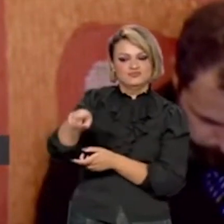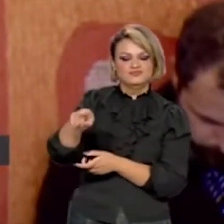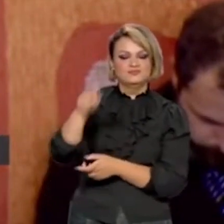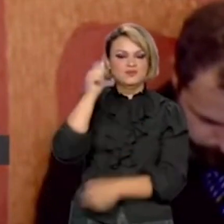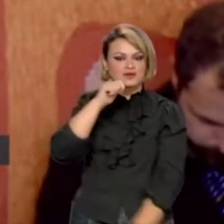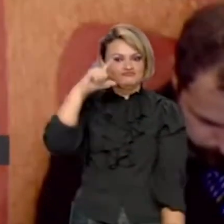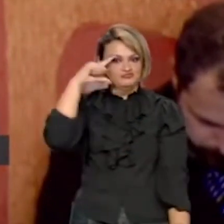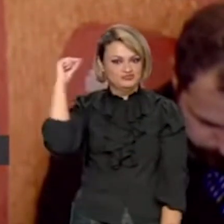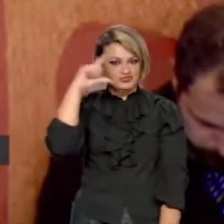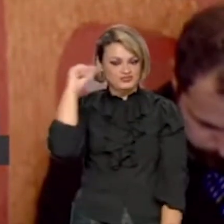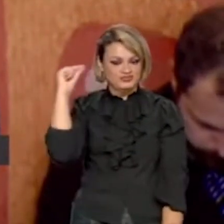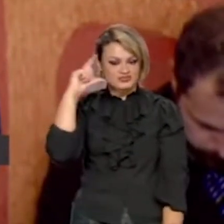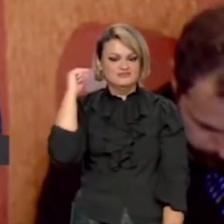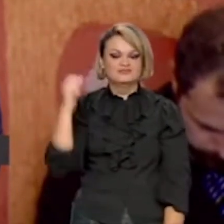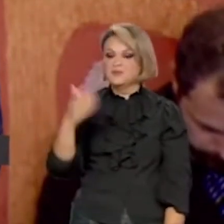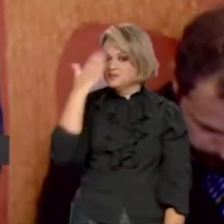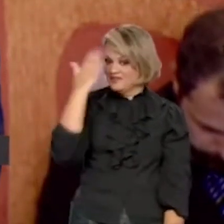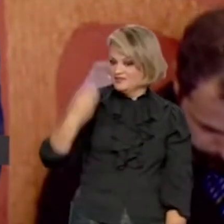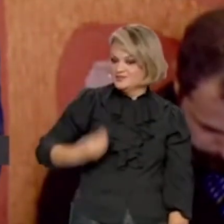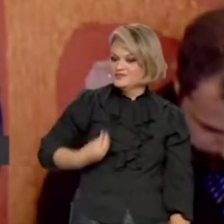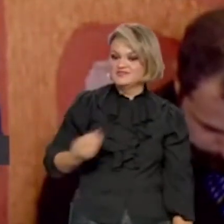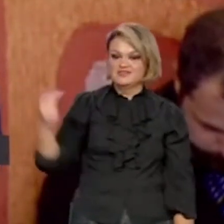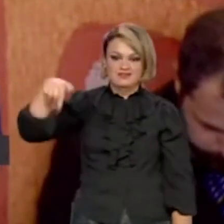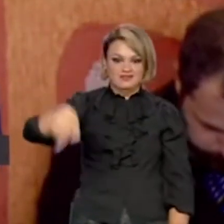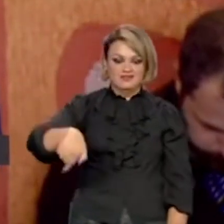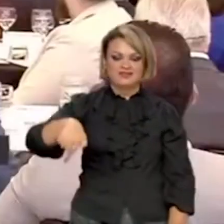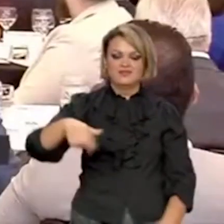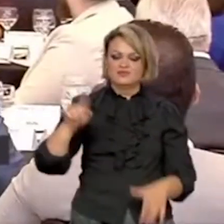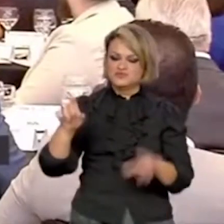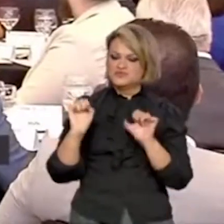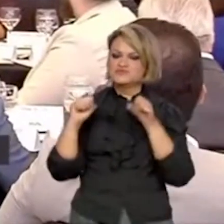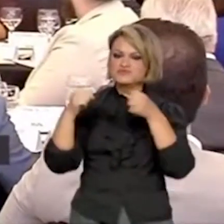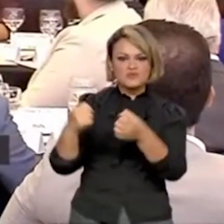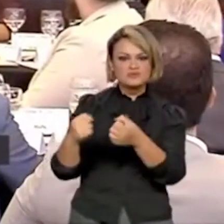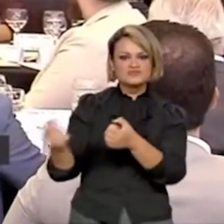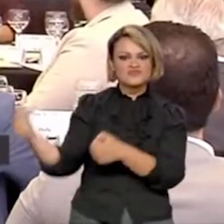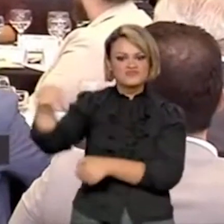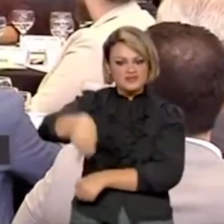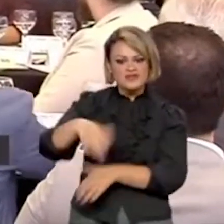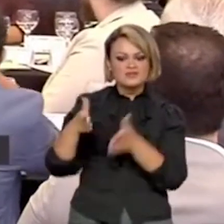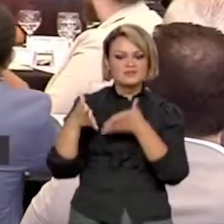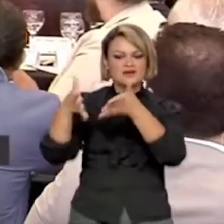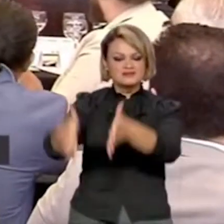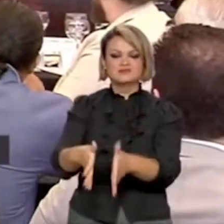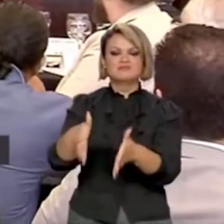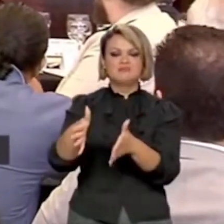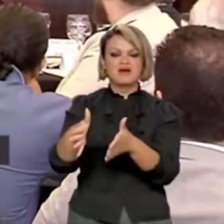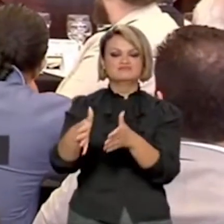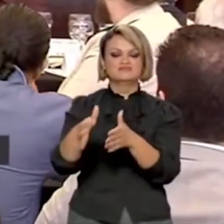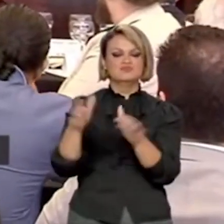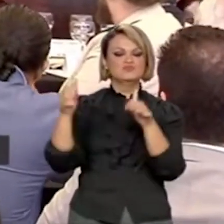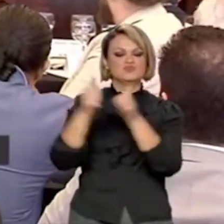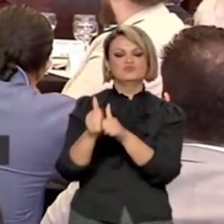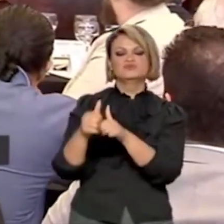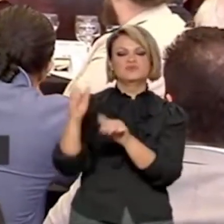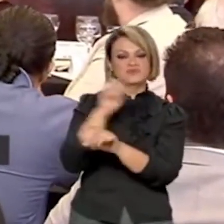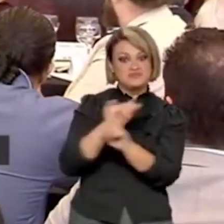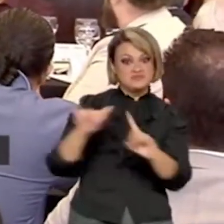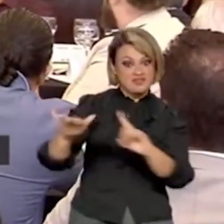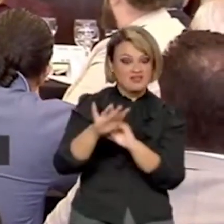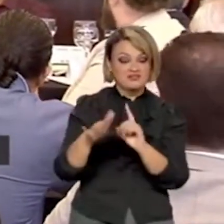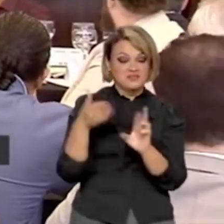janja Lula da Silva agradecer sua presença aqui seu empenho na participação junto à sociedade